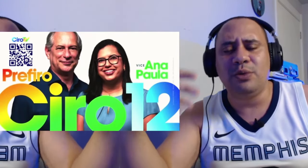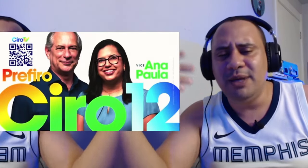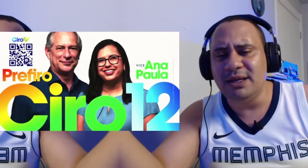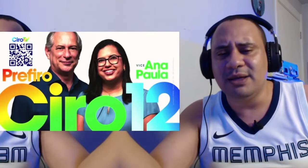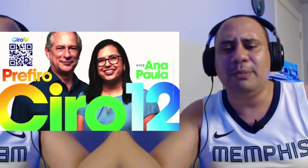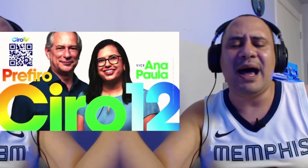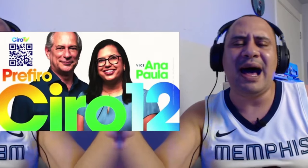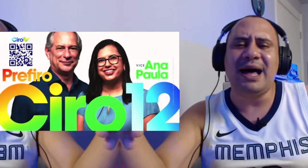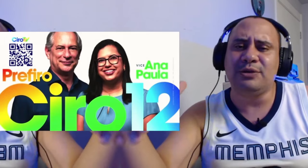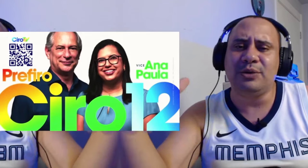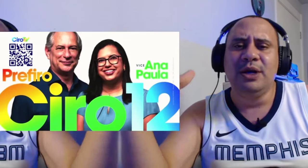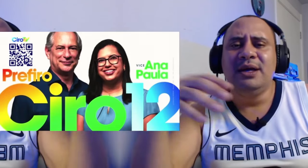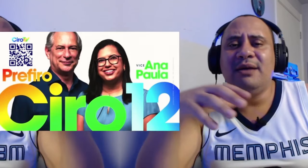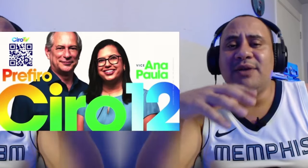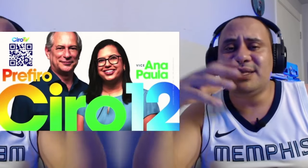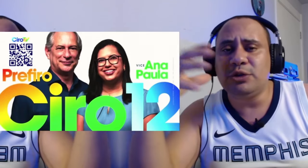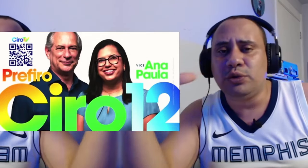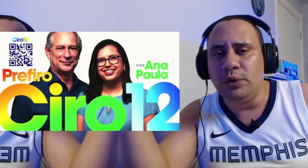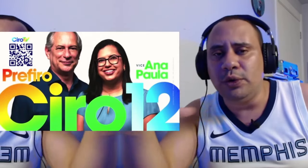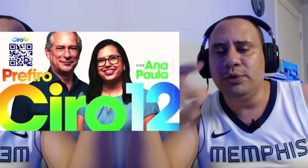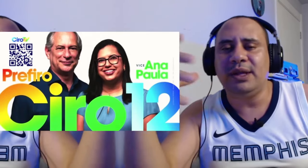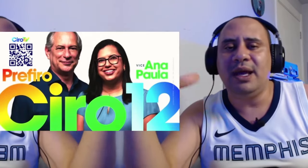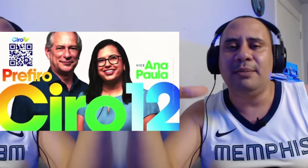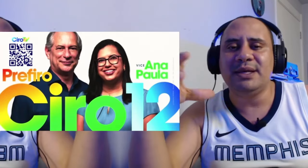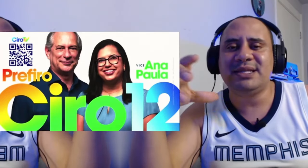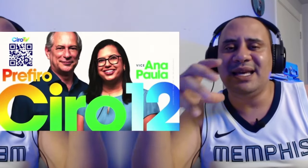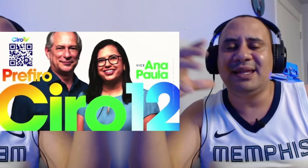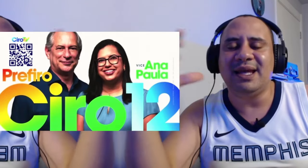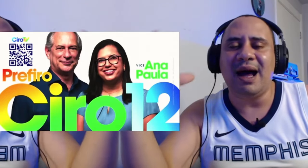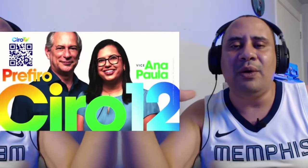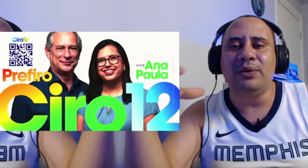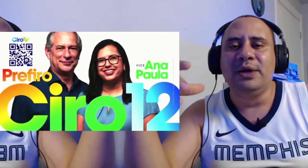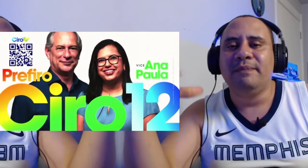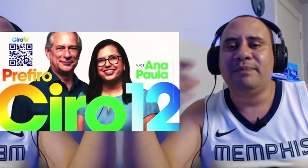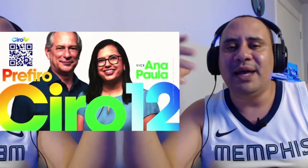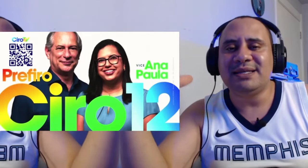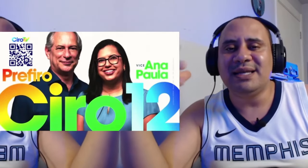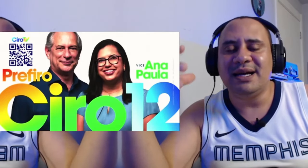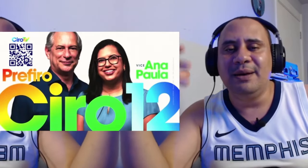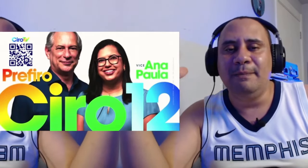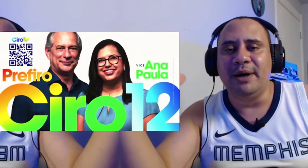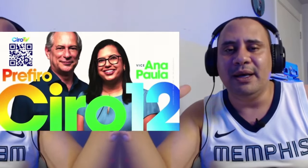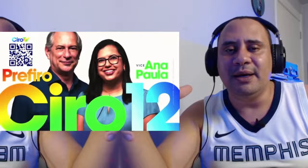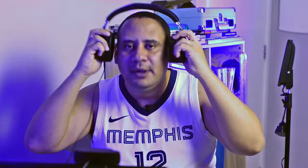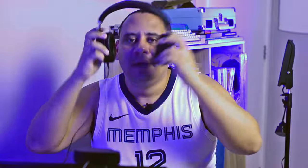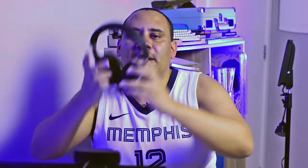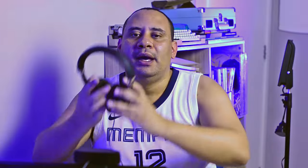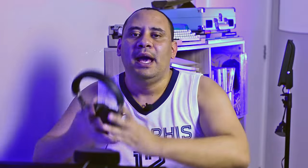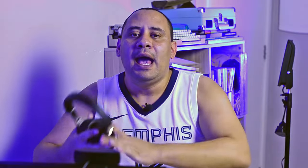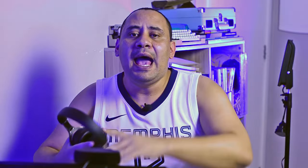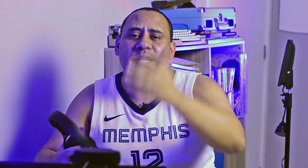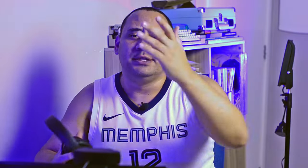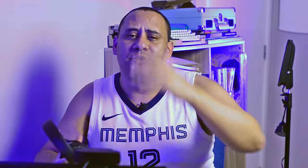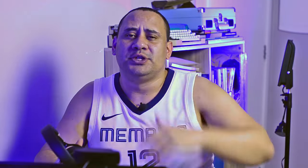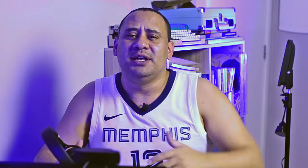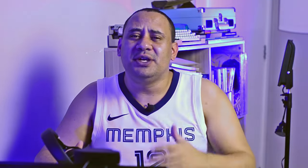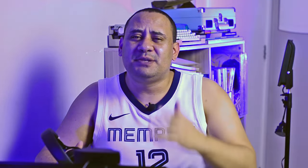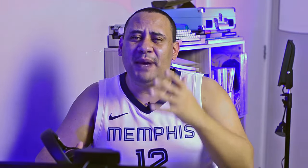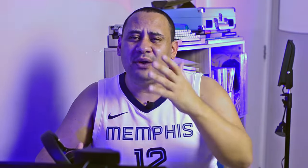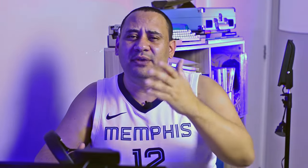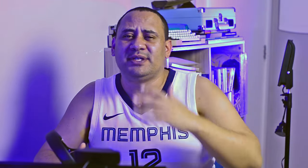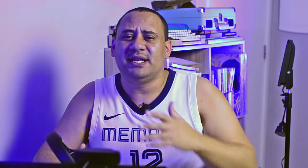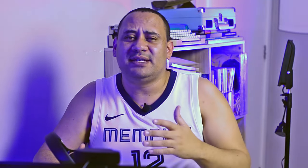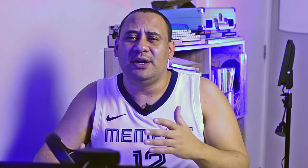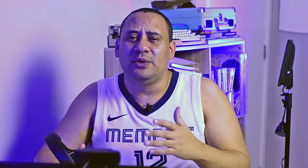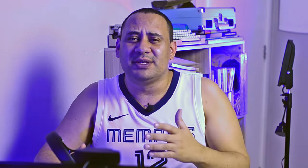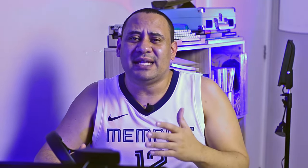alimentos, comida no prato, que vai ser todo o tema central dessa campanha. É isso, gente. Eu